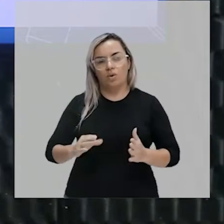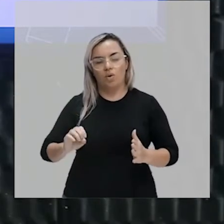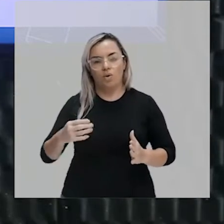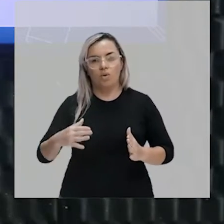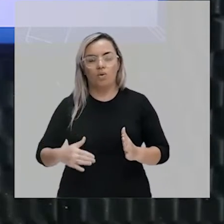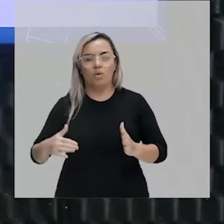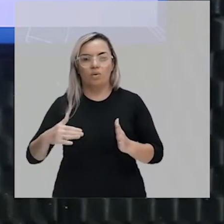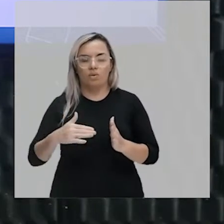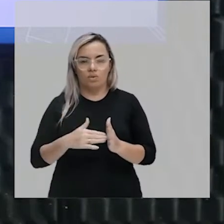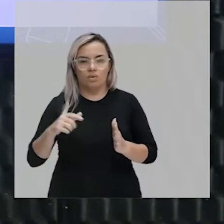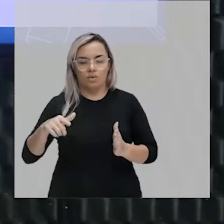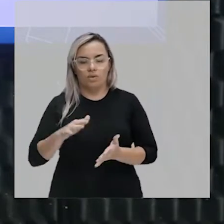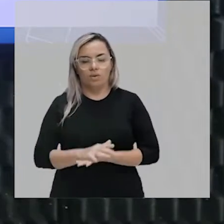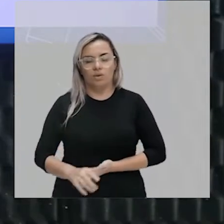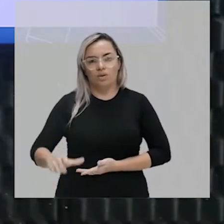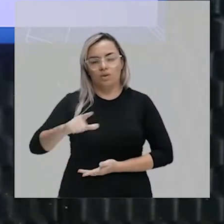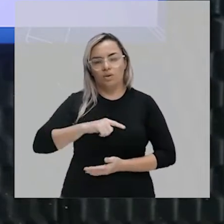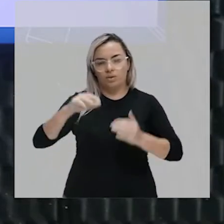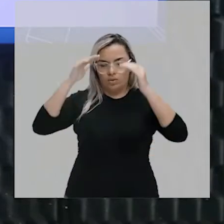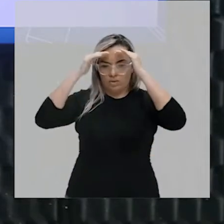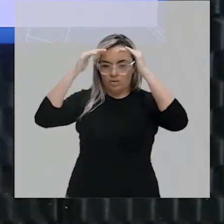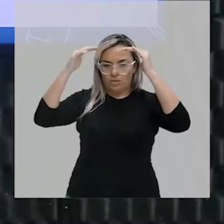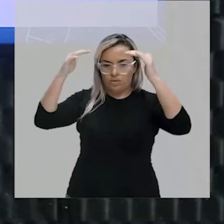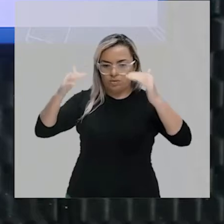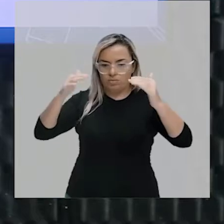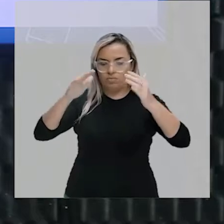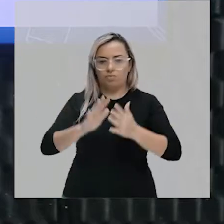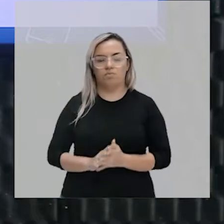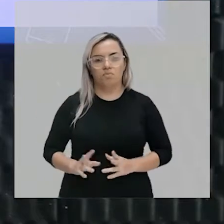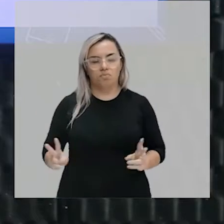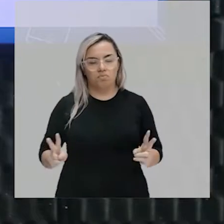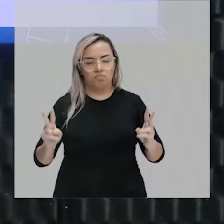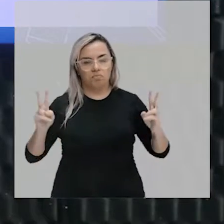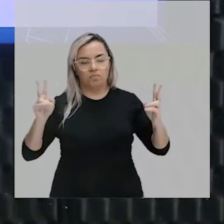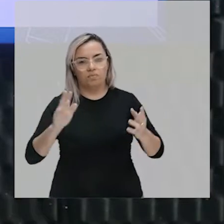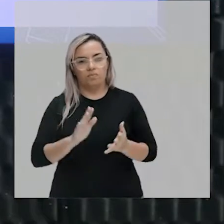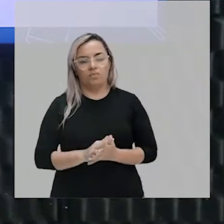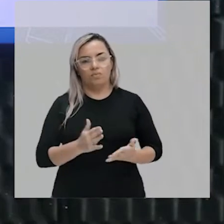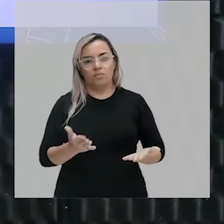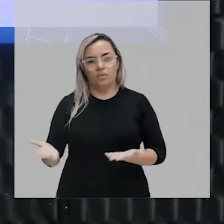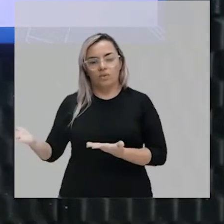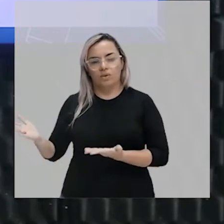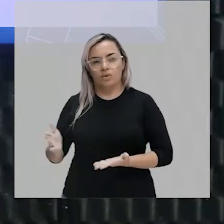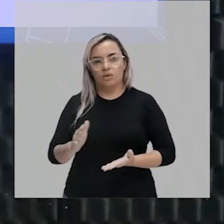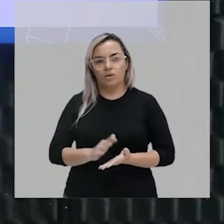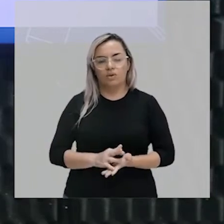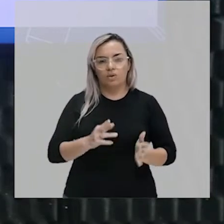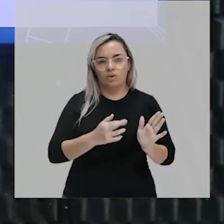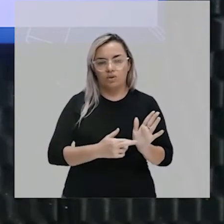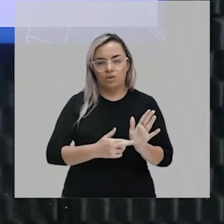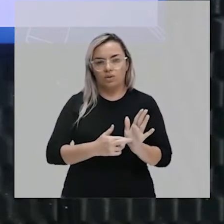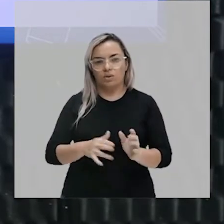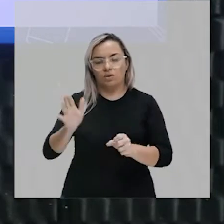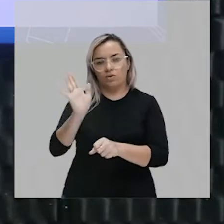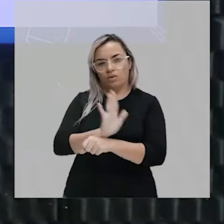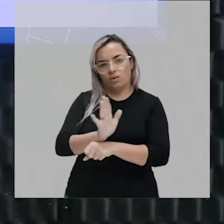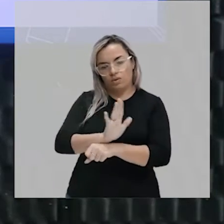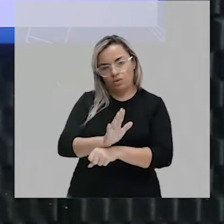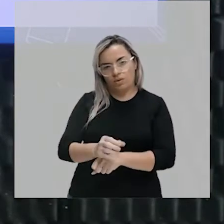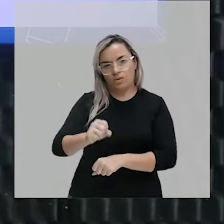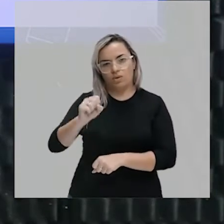é eles têm um respeito muito grande uma valor é de inclusive quando a gente assistir essas representações de filme ou